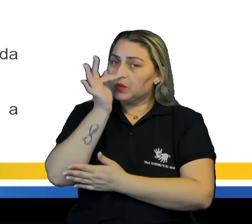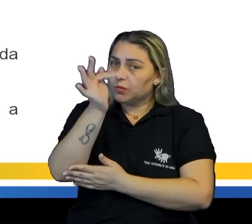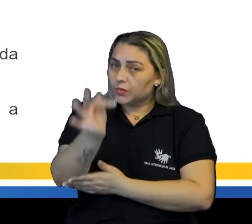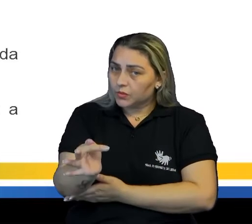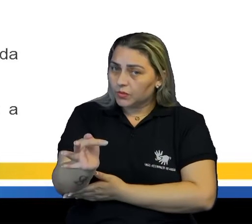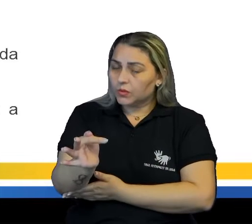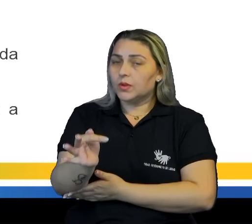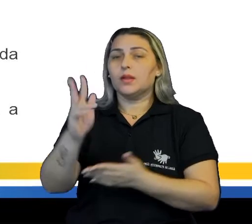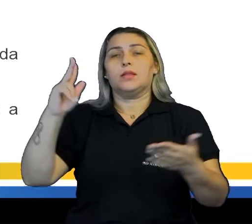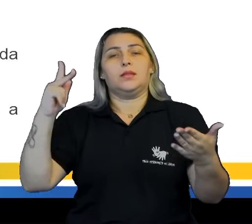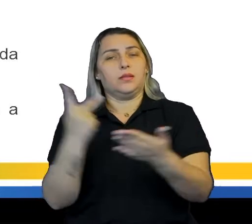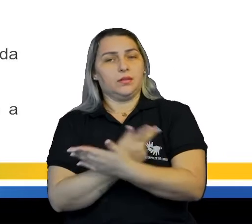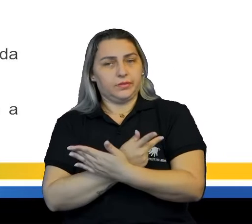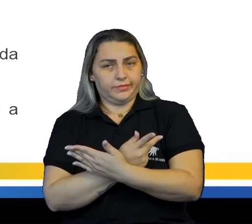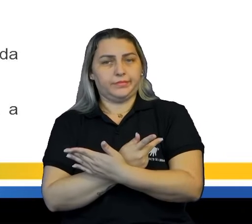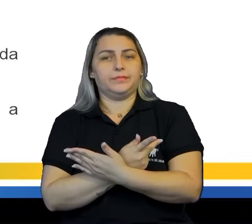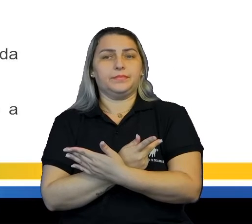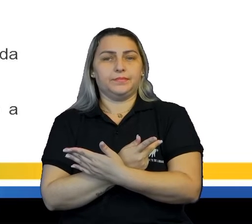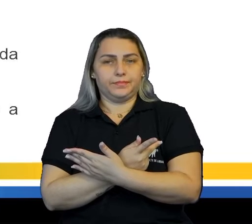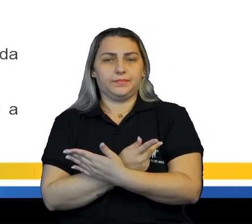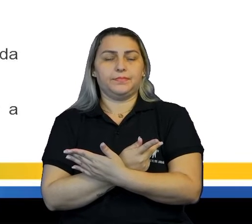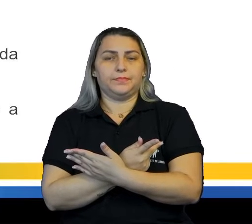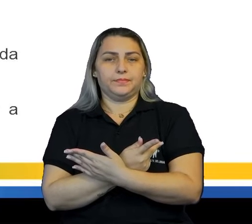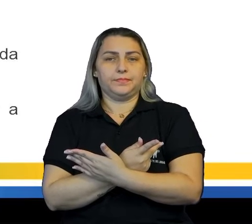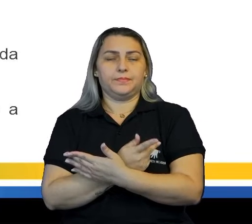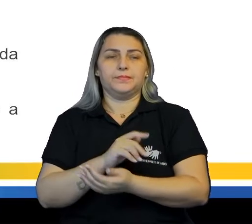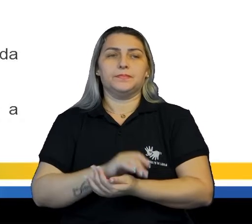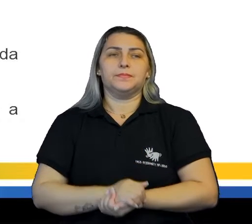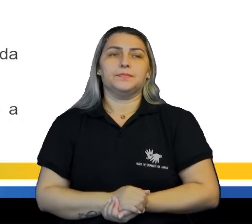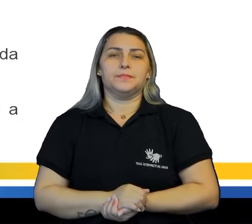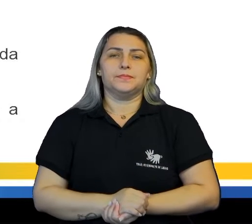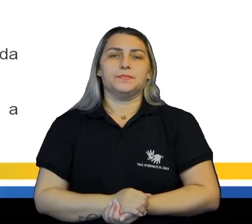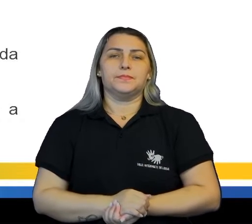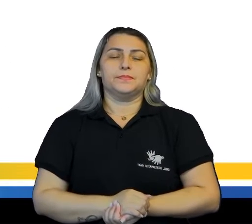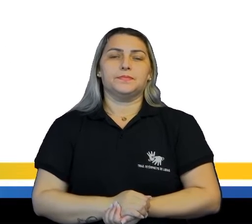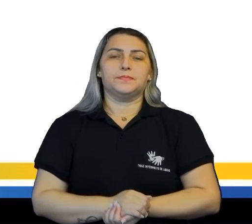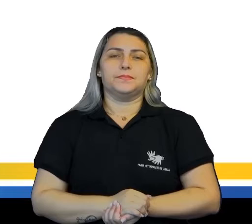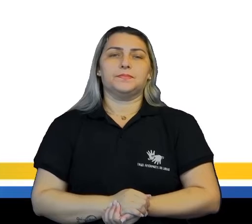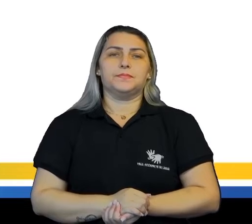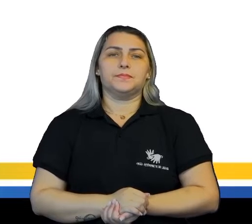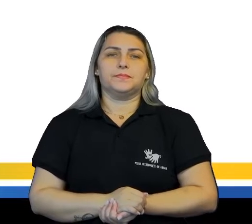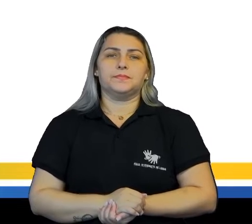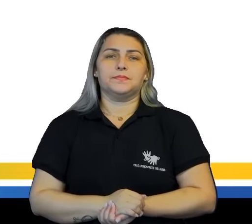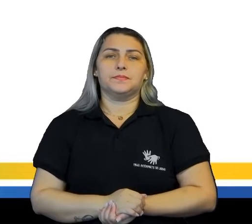a til, eu estou empregando no tempo futuro.